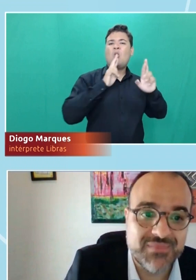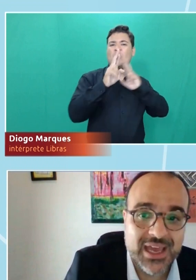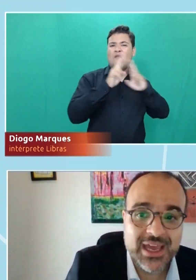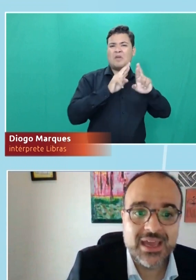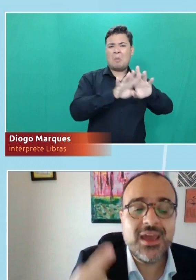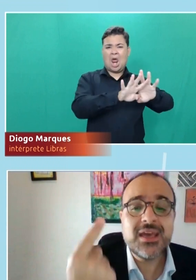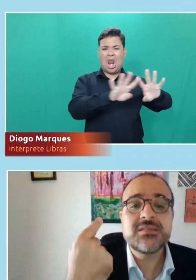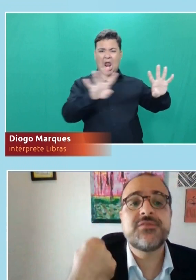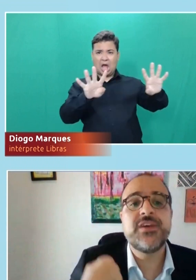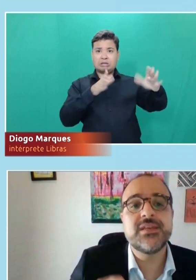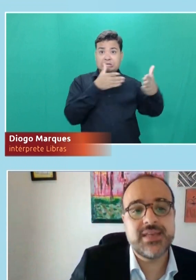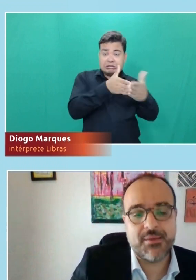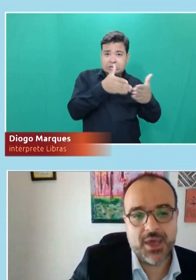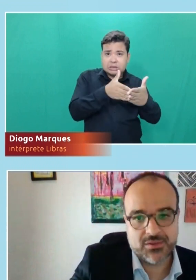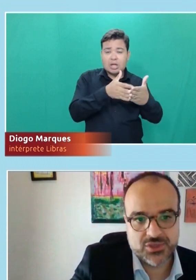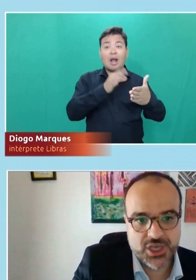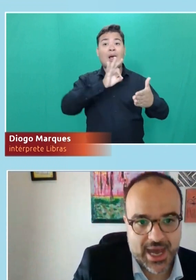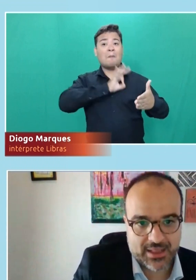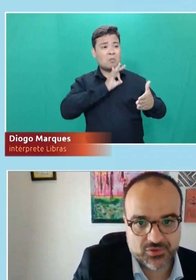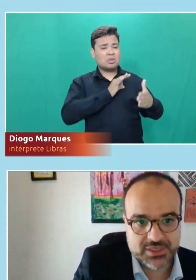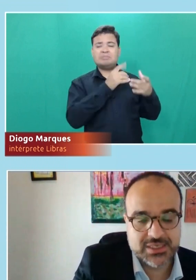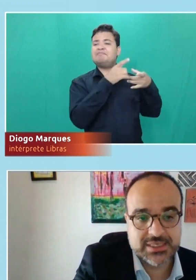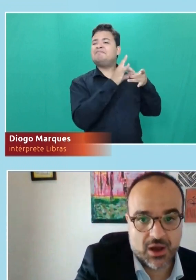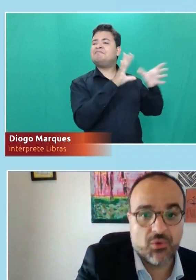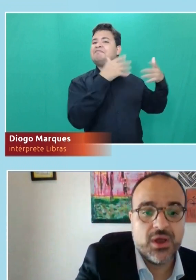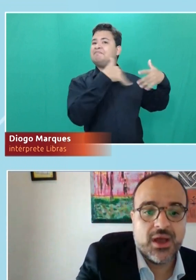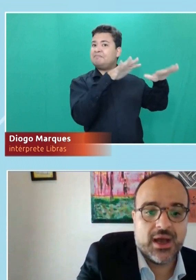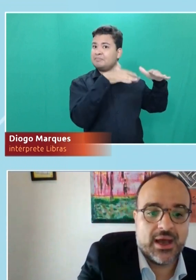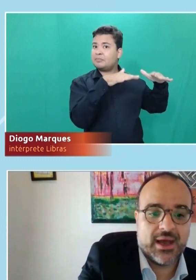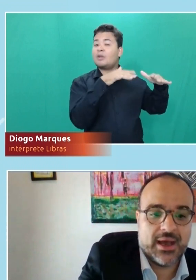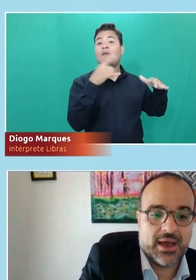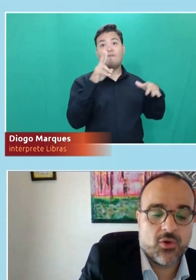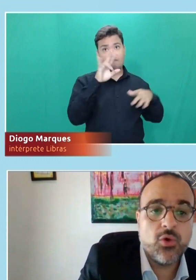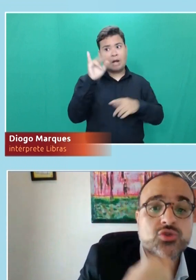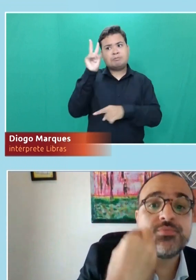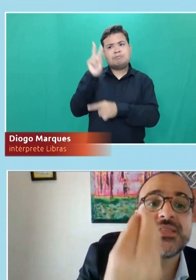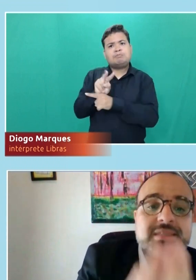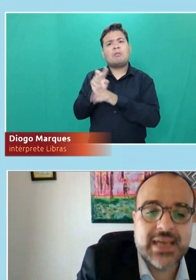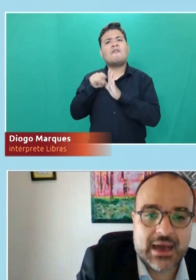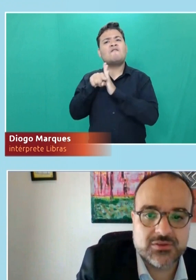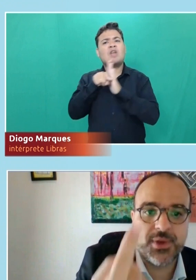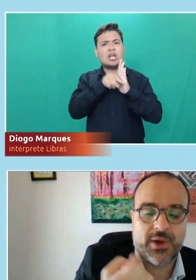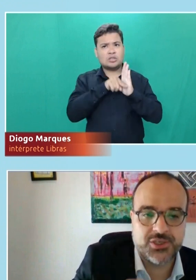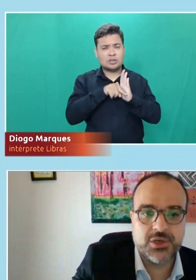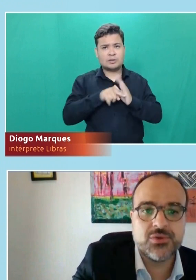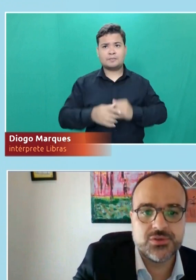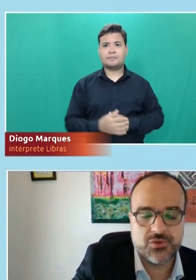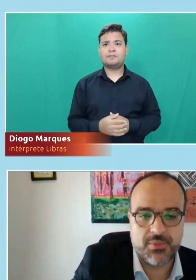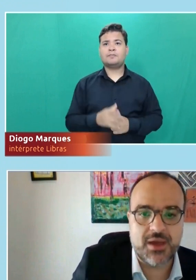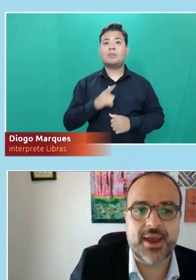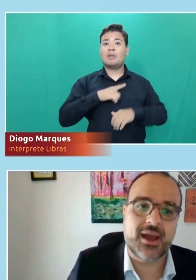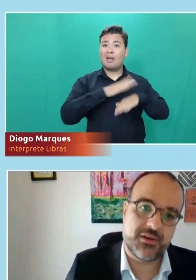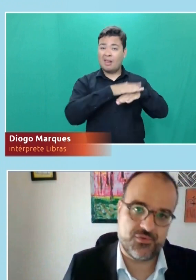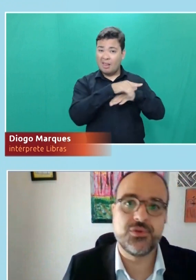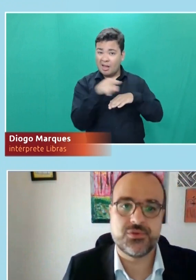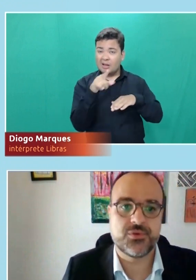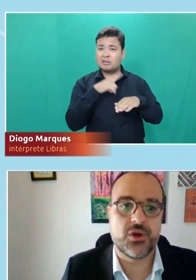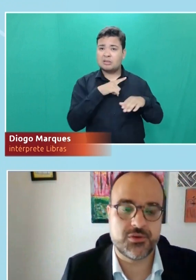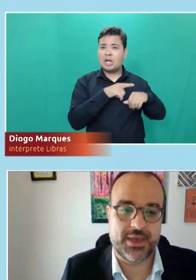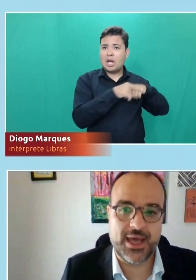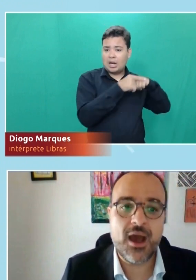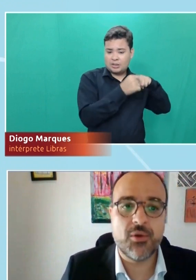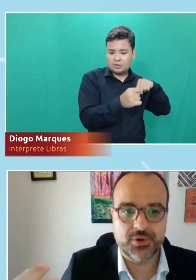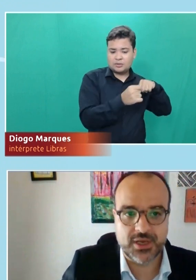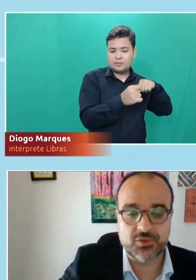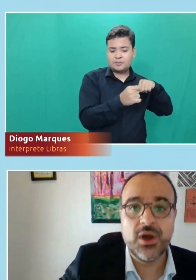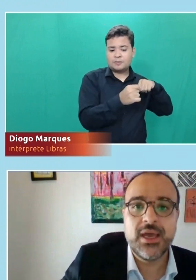procurar saber. Esses financiamentos de atos que são consubstanciados pelo artigo 286, parágrafo único do